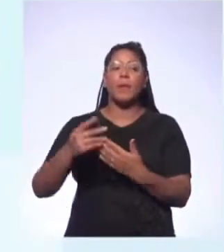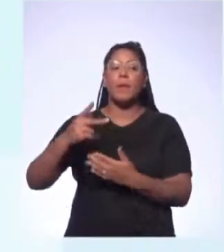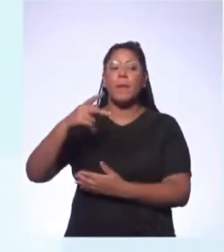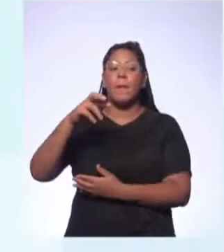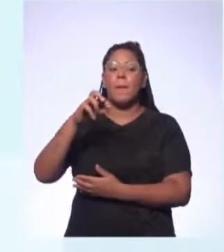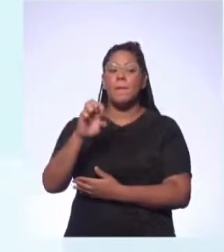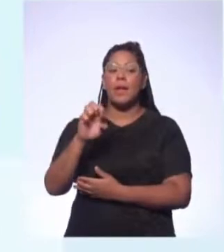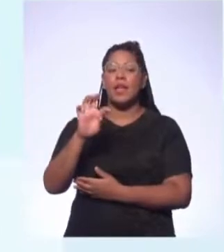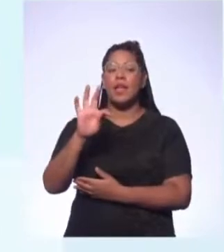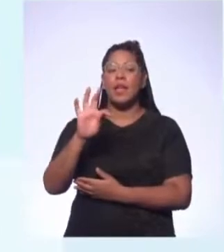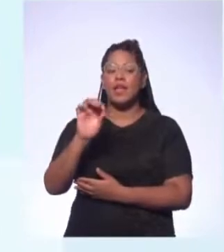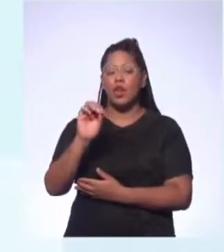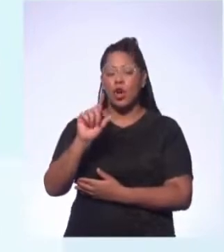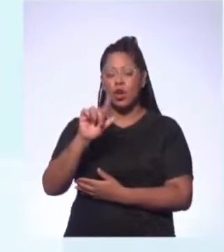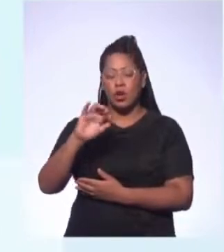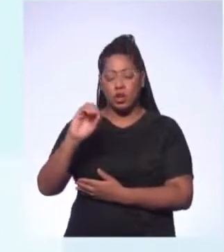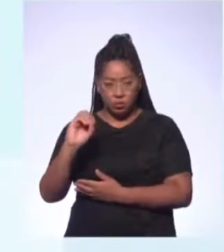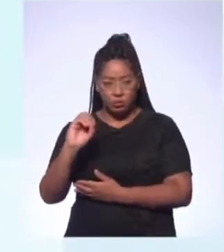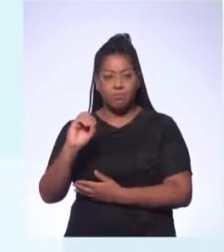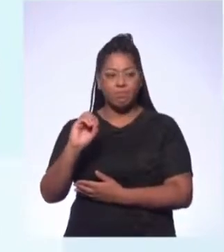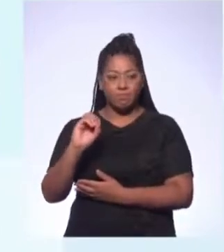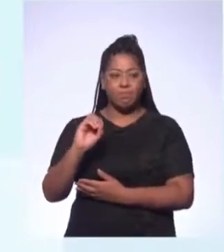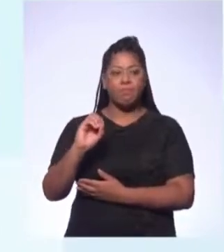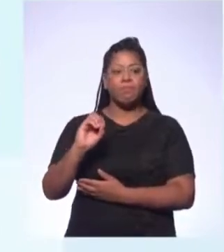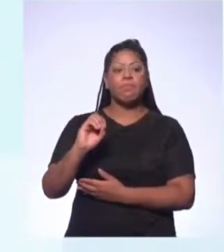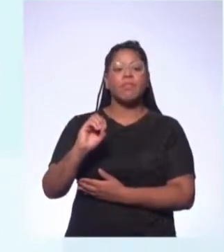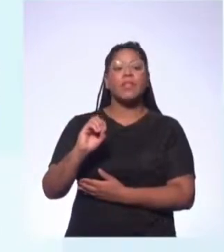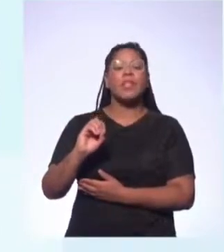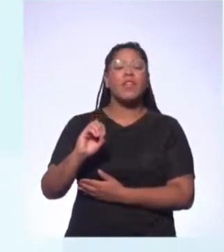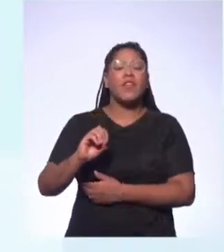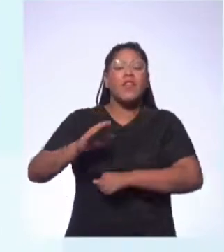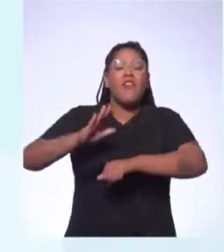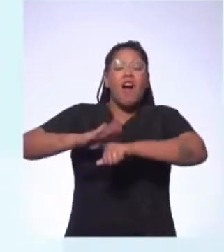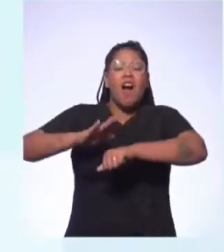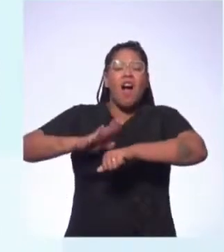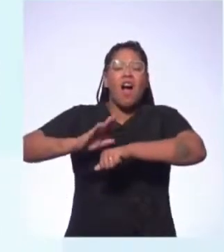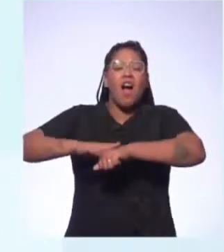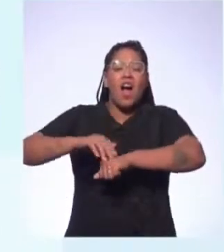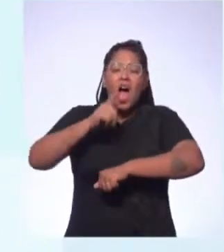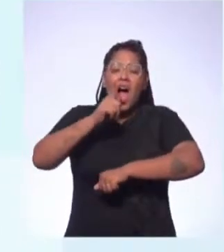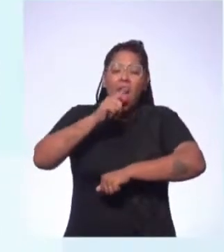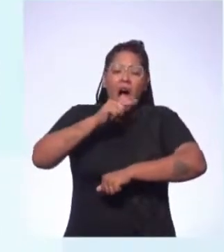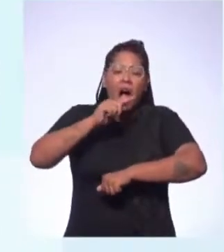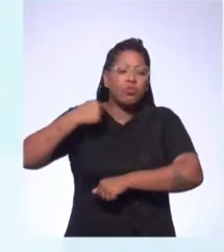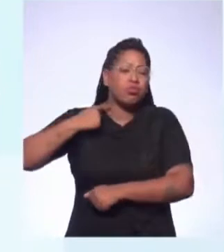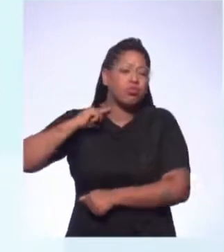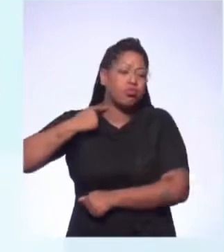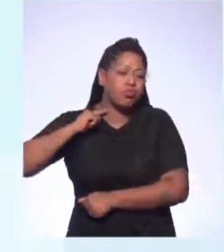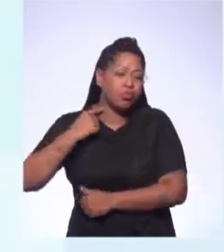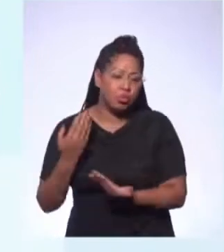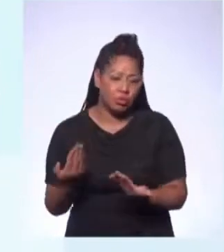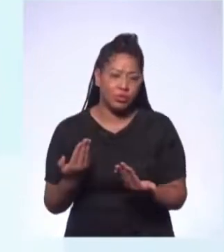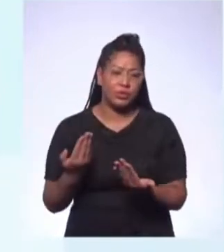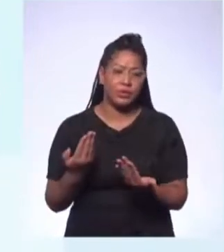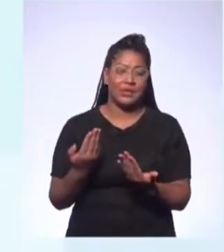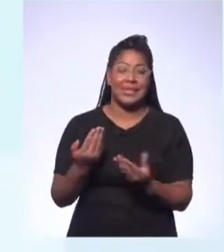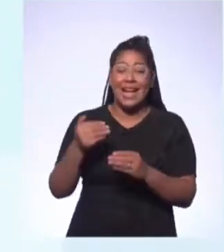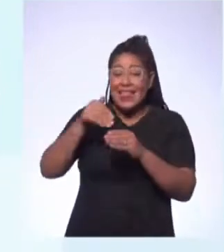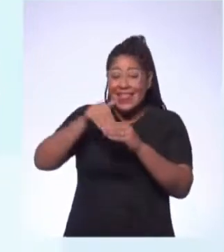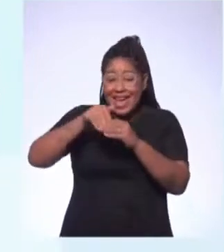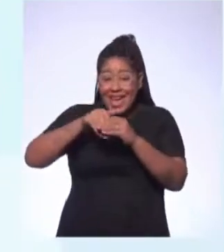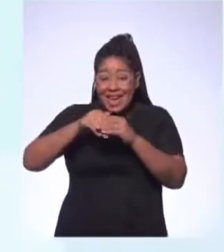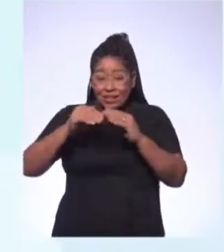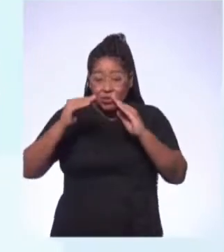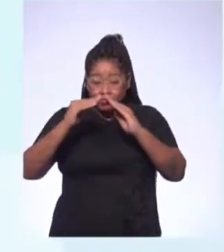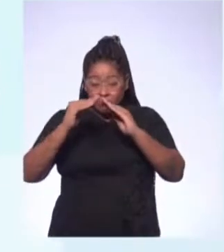certo? Dos poluentes da água, né? E temos também aqui, né, um grande problema, o óleo de